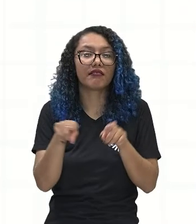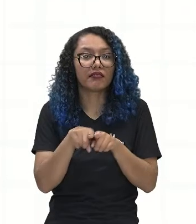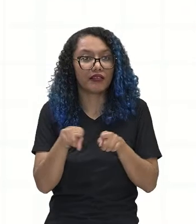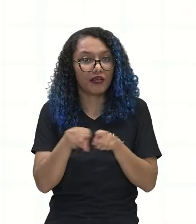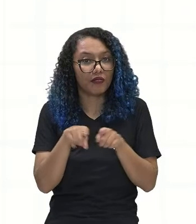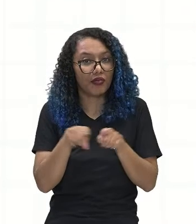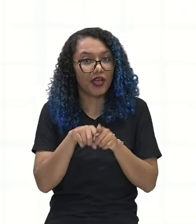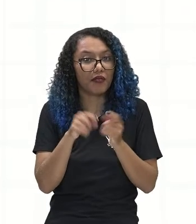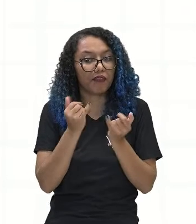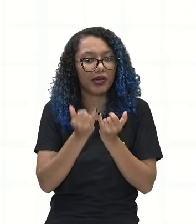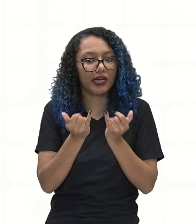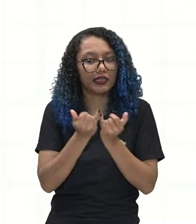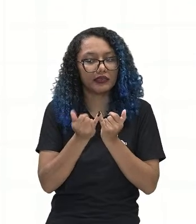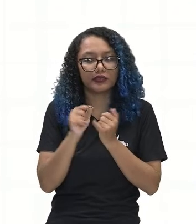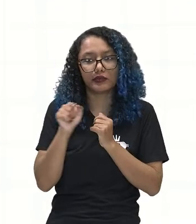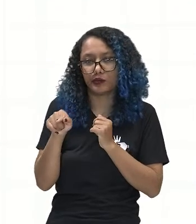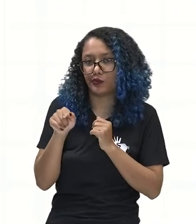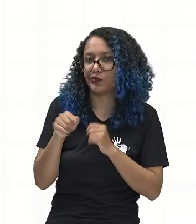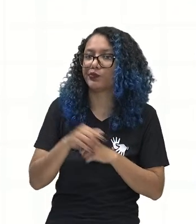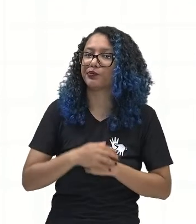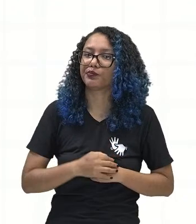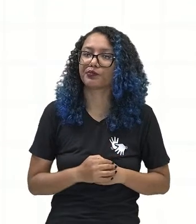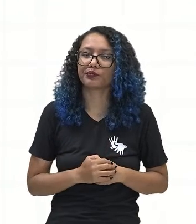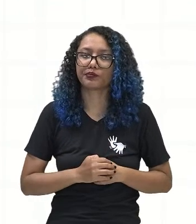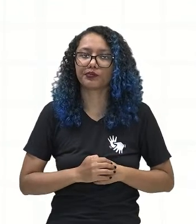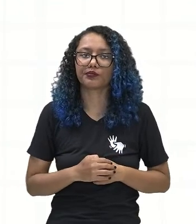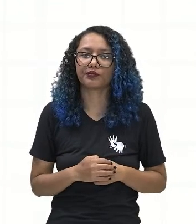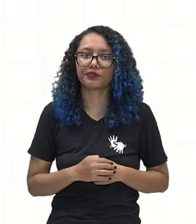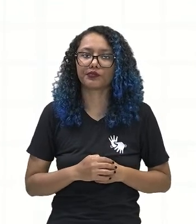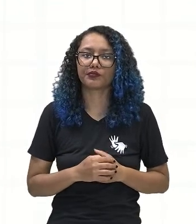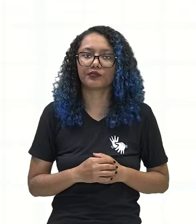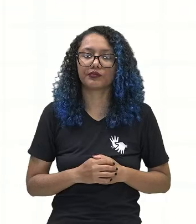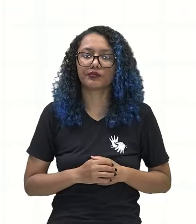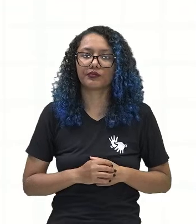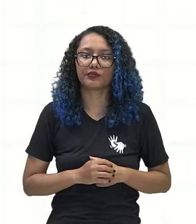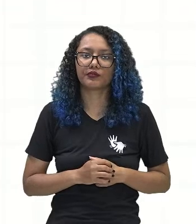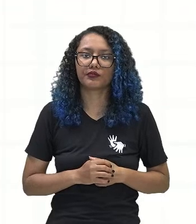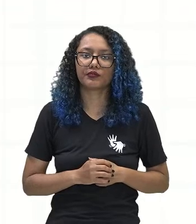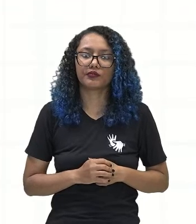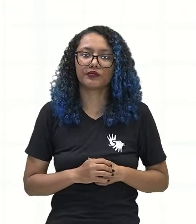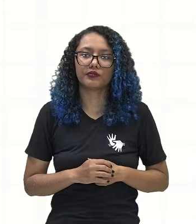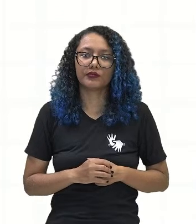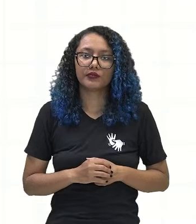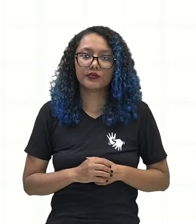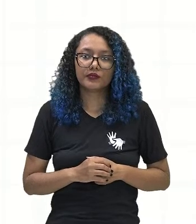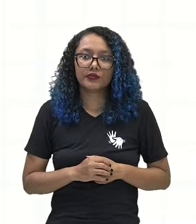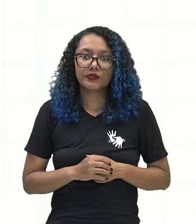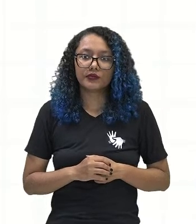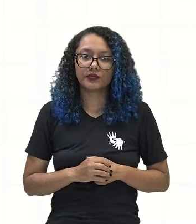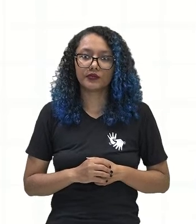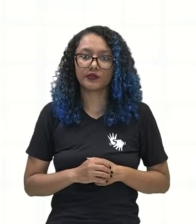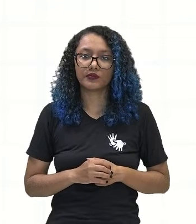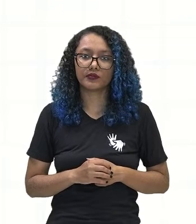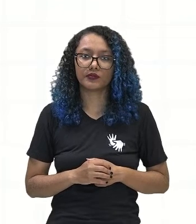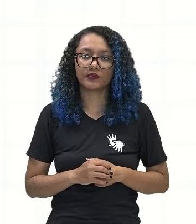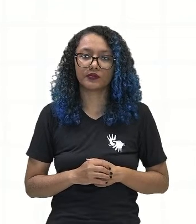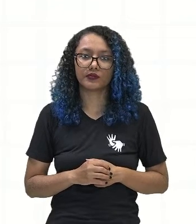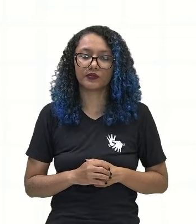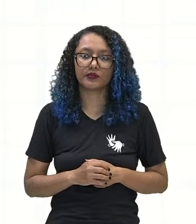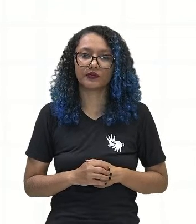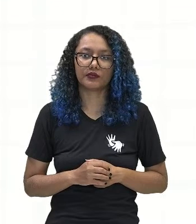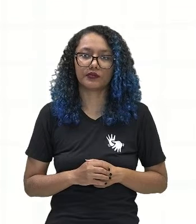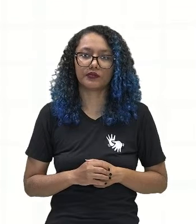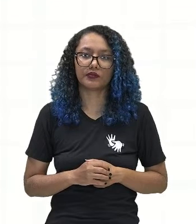Verdades ali. Então, a publicidade, ela vai utilizar essas técnicas de multimídia